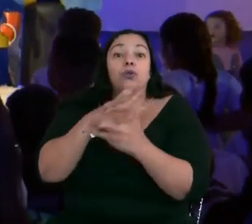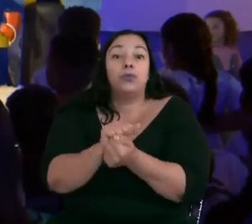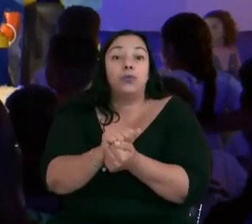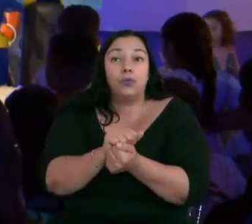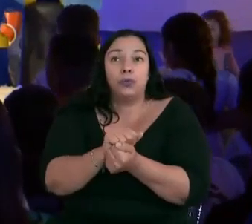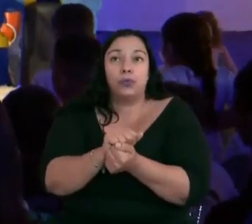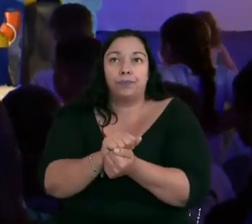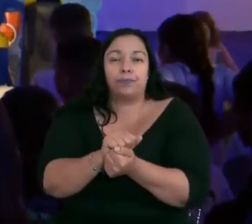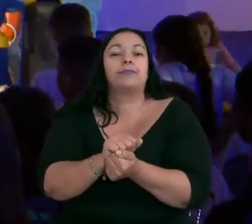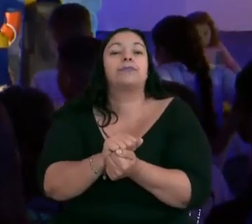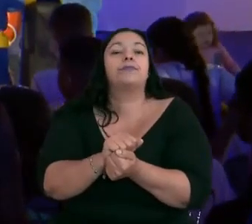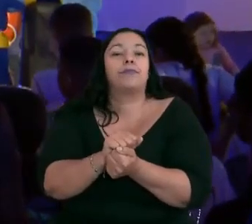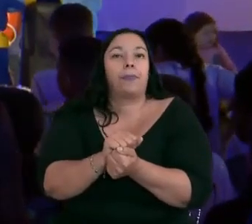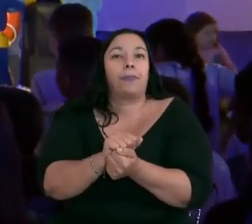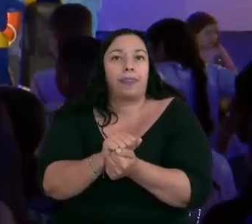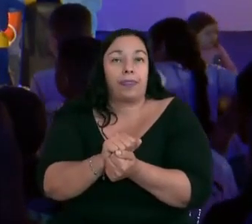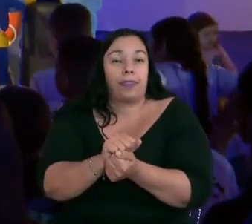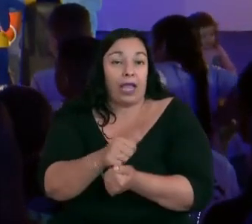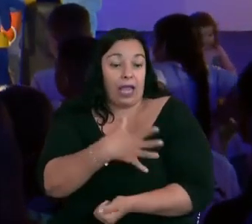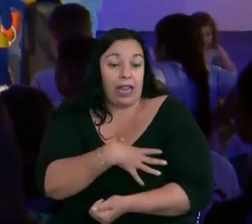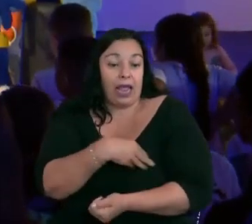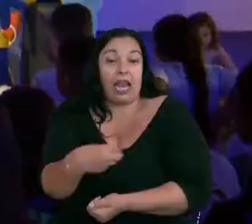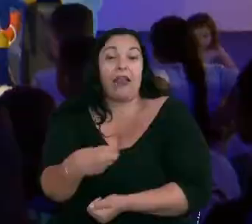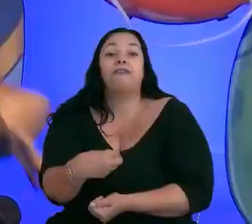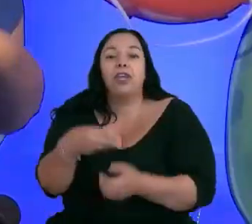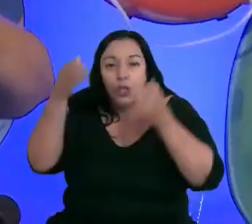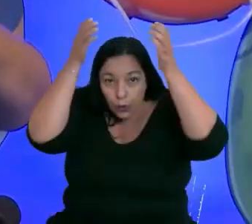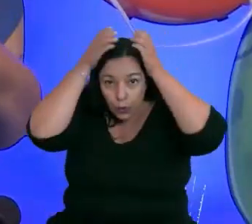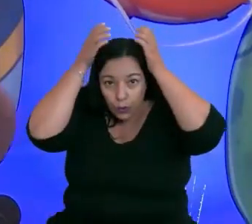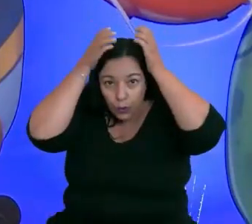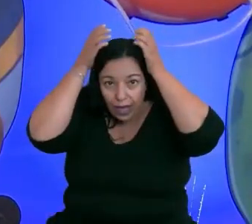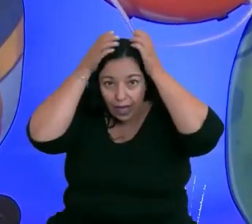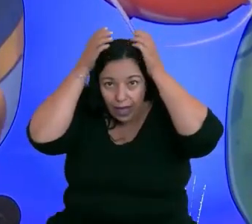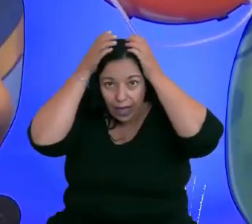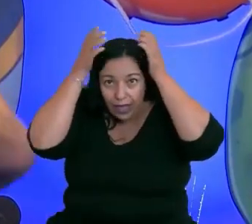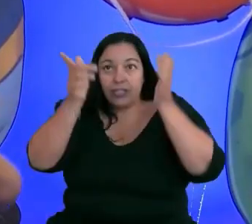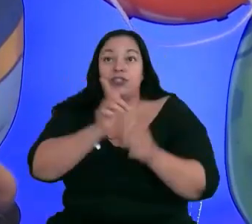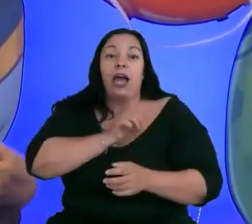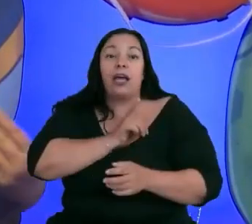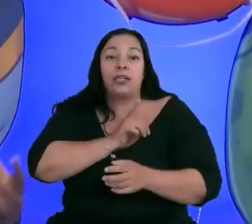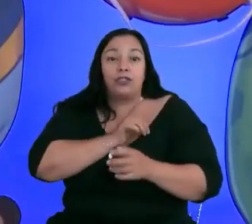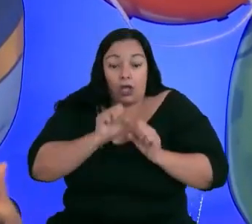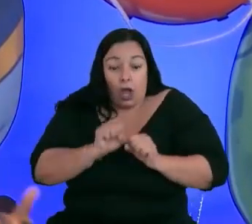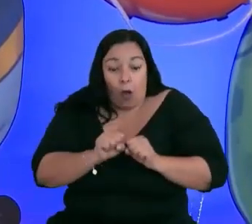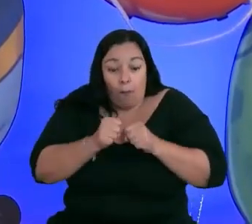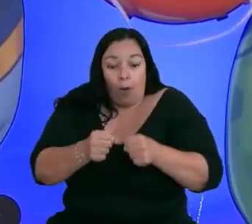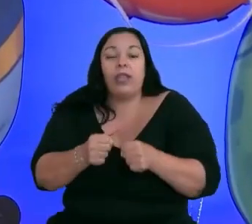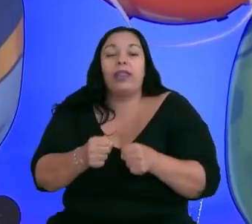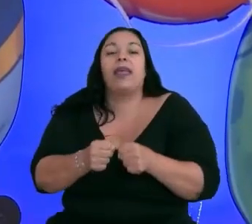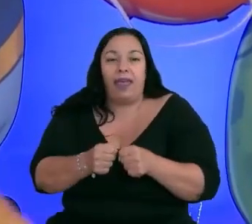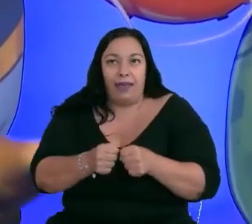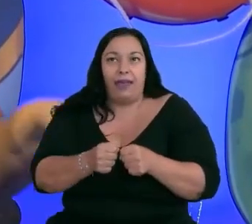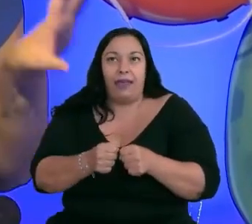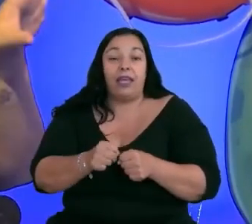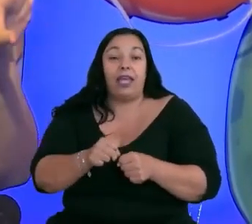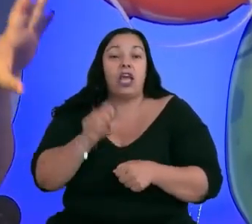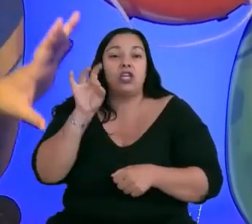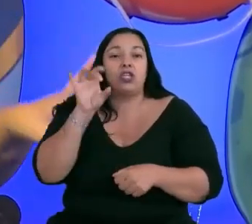Pois é, porque ele era filho do rei, então ele já tinha o poder dentro dele. Aí ele só precisou